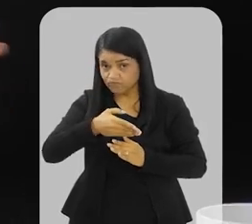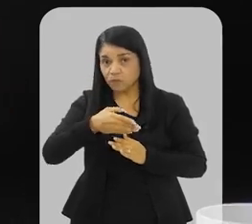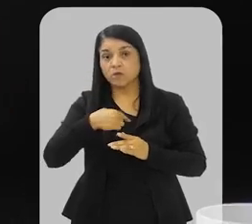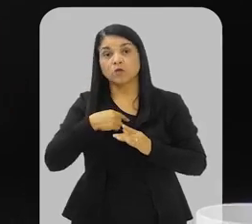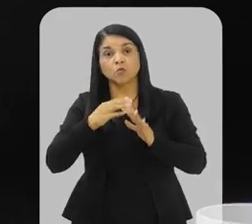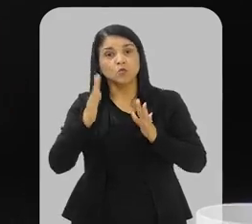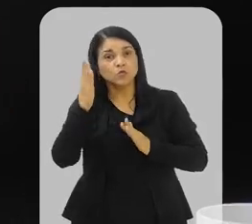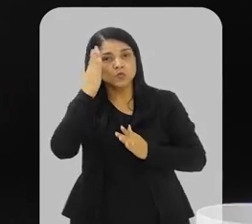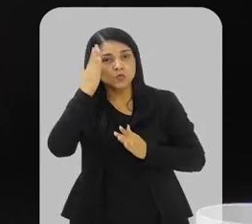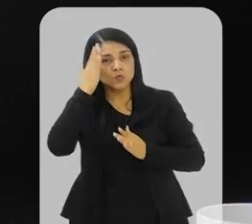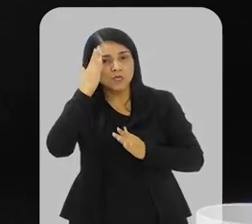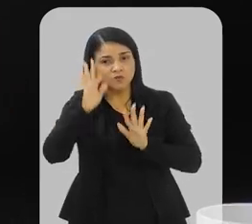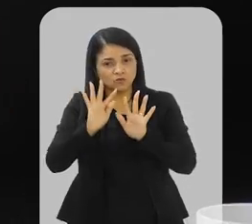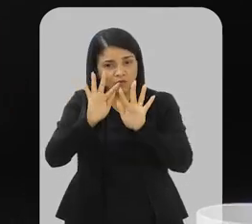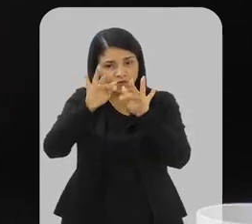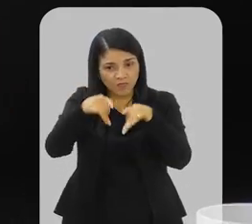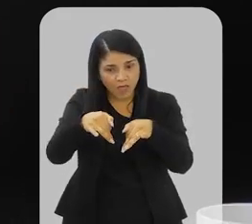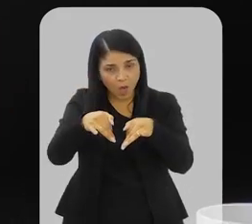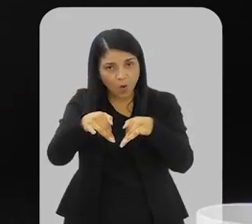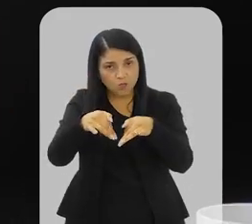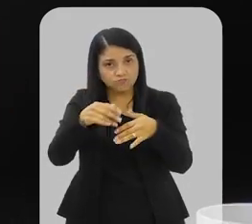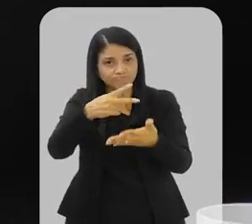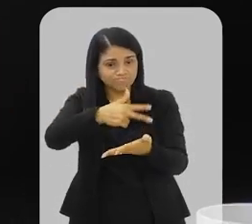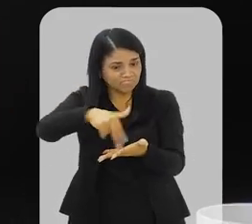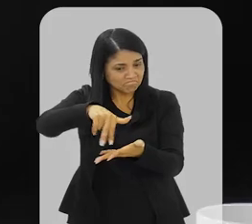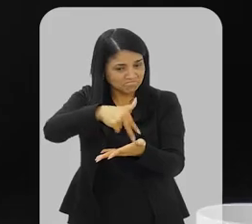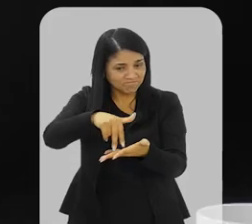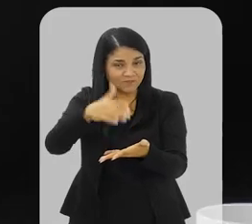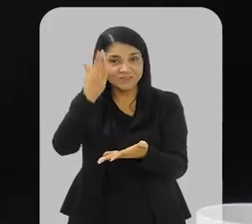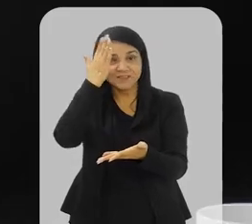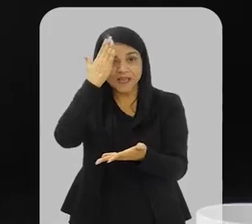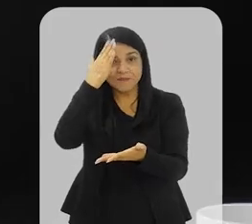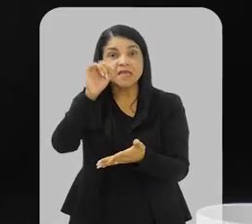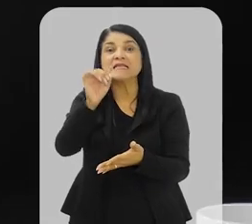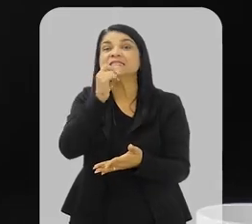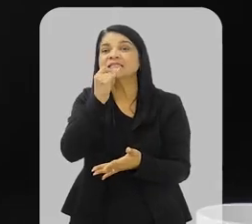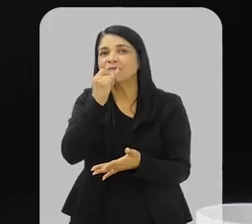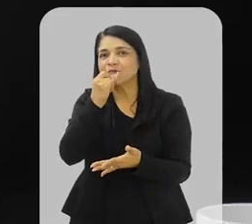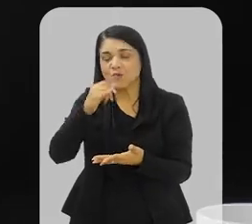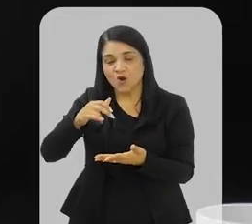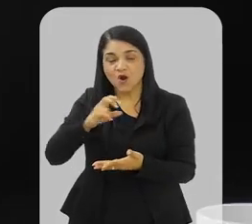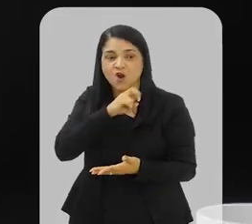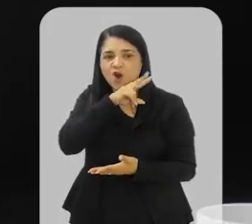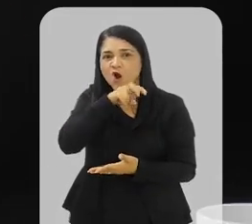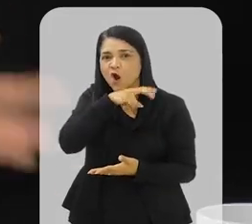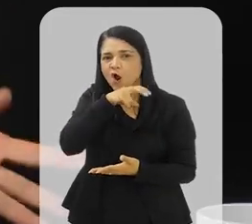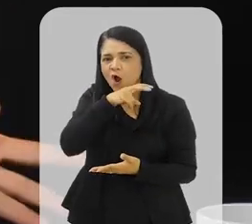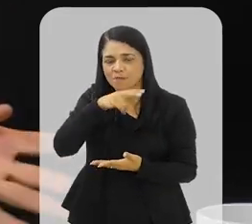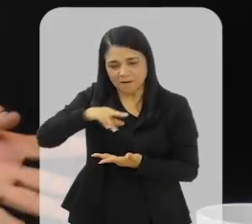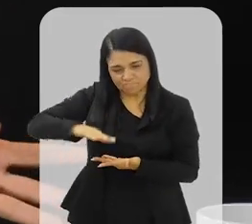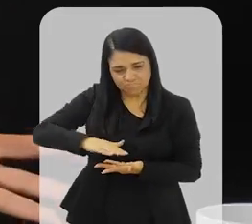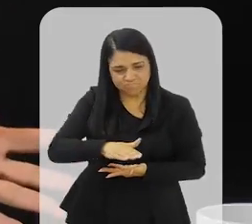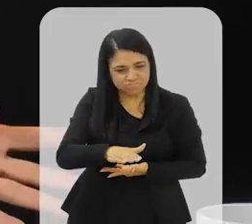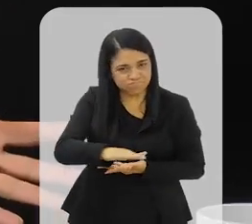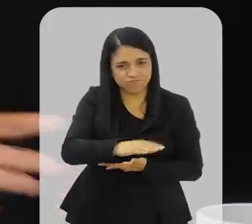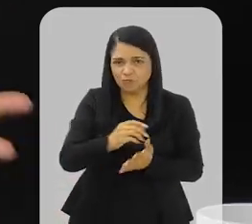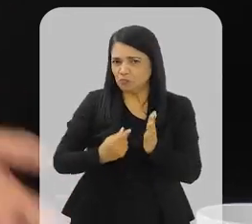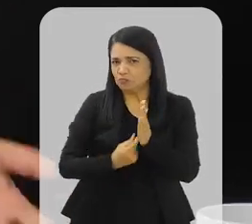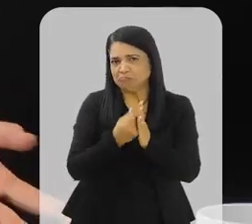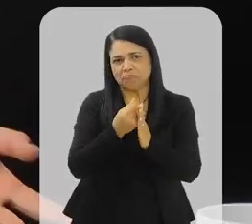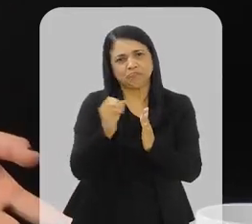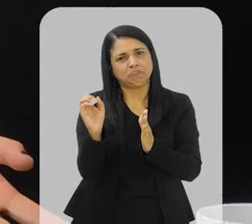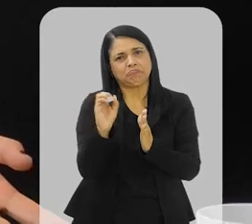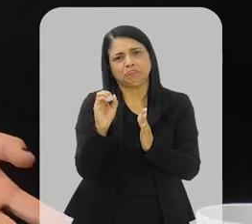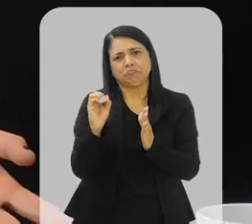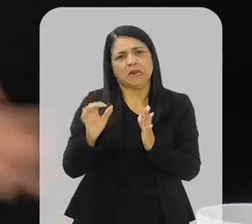direto mas se você for pensar mesmo o grande sucesso no final da comissão e o coreógrafo só sabe isso depois do Carnaval